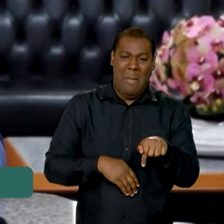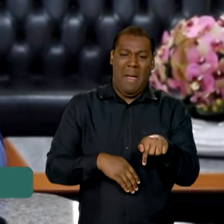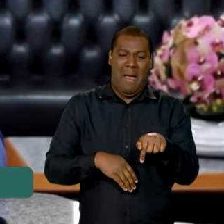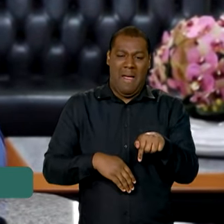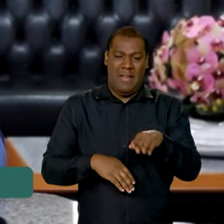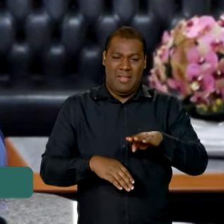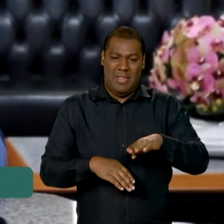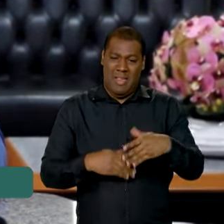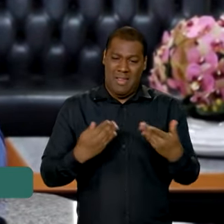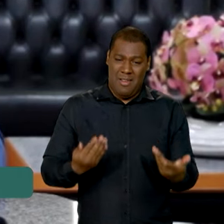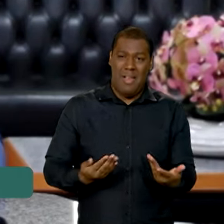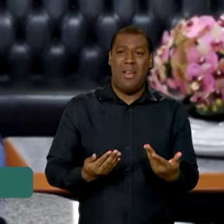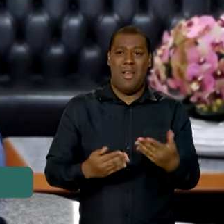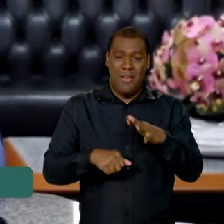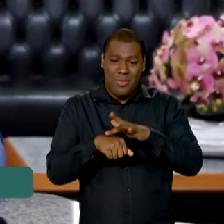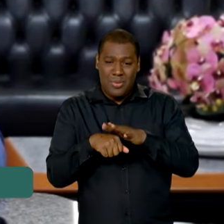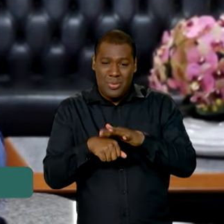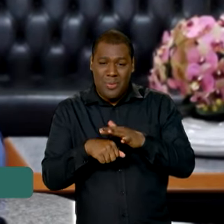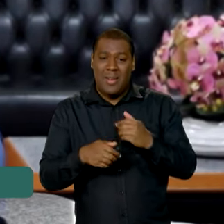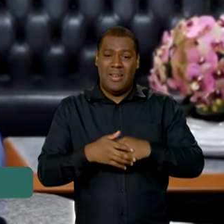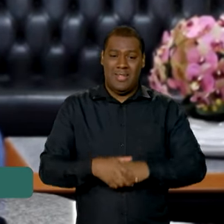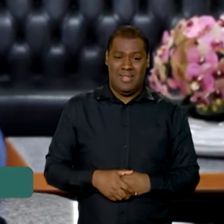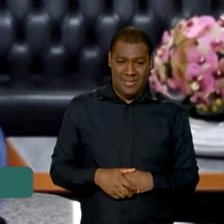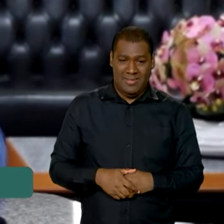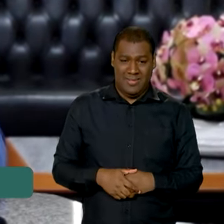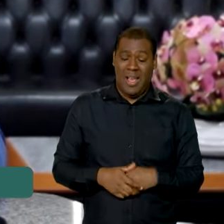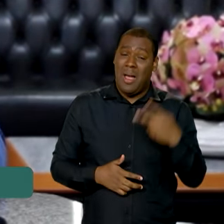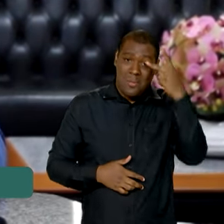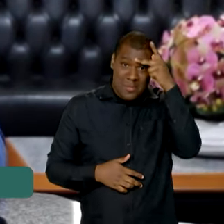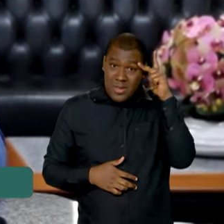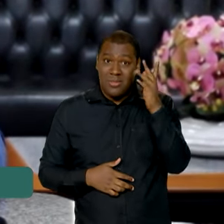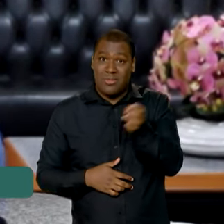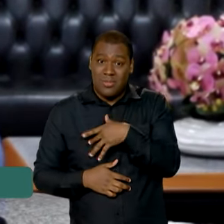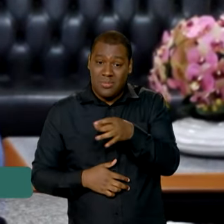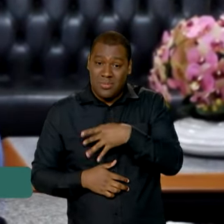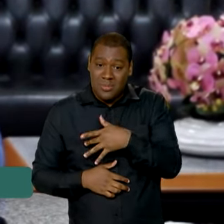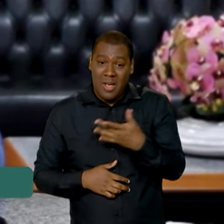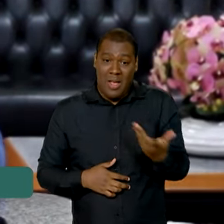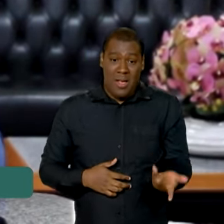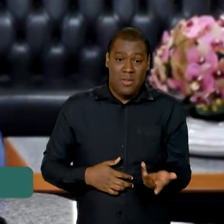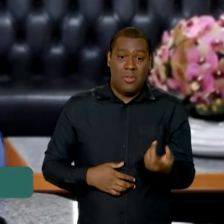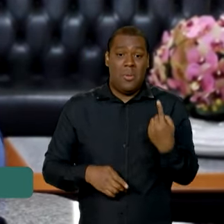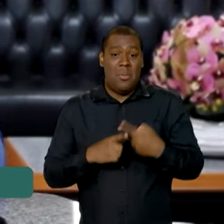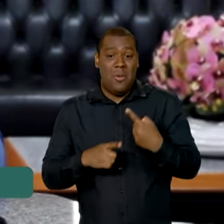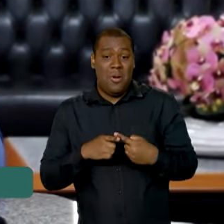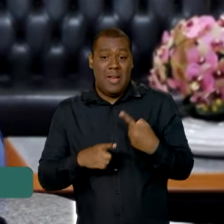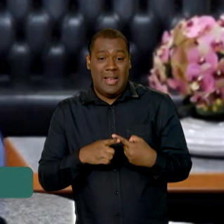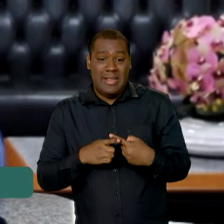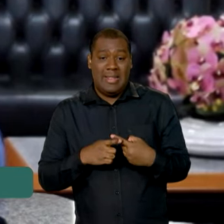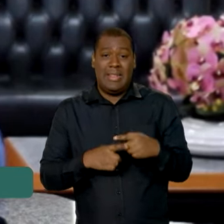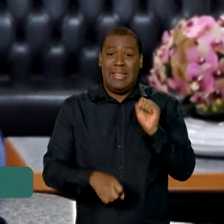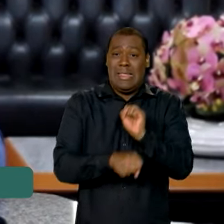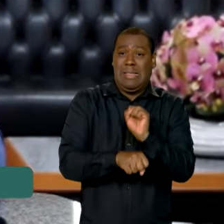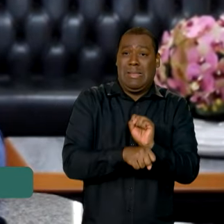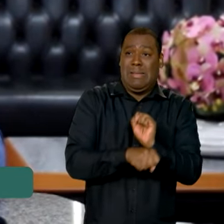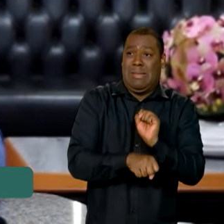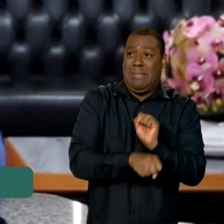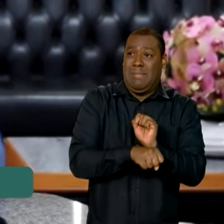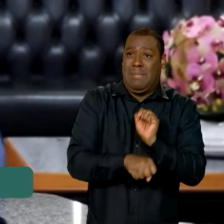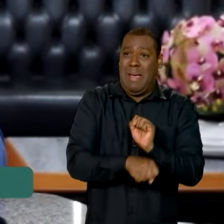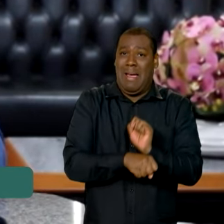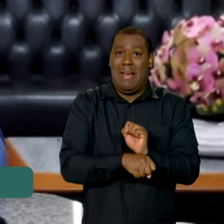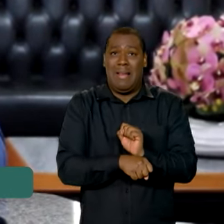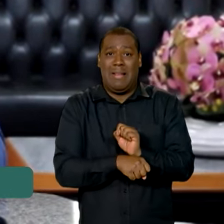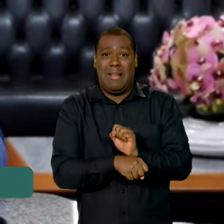trabalho. Isso, antigamente, era o terror das pessoas. O verdadeiro terror, porque as pessoas falavam, e agora?